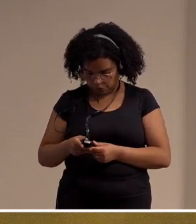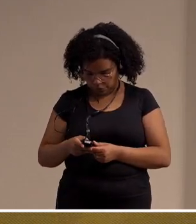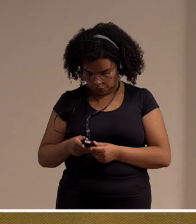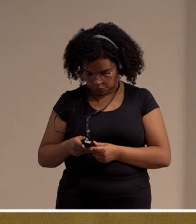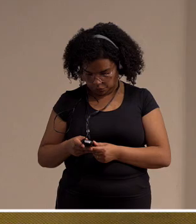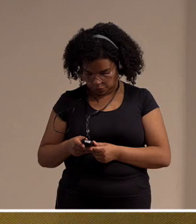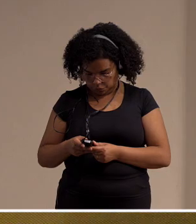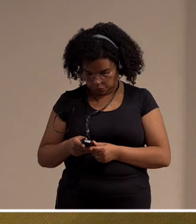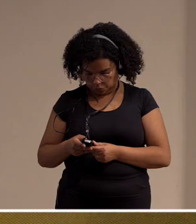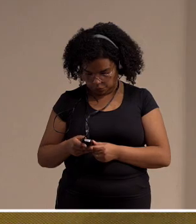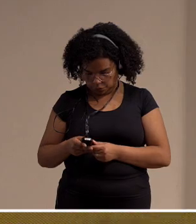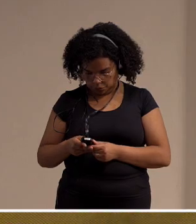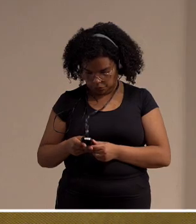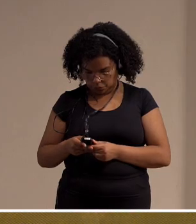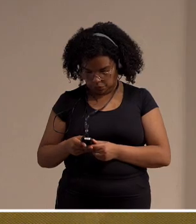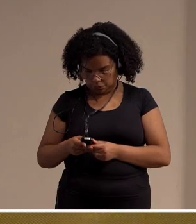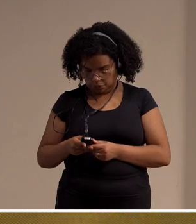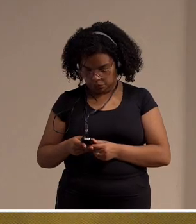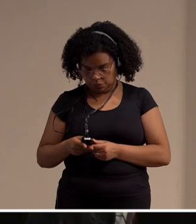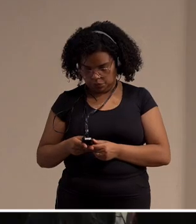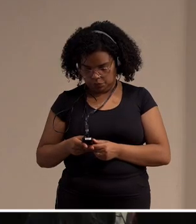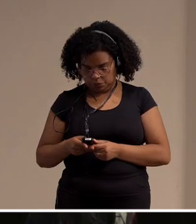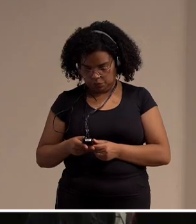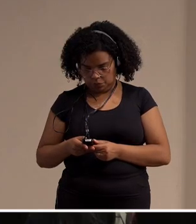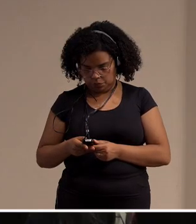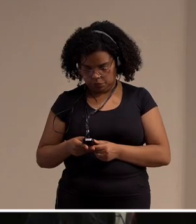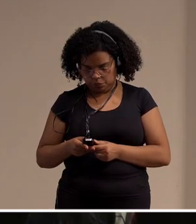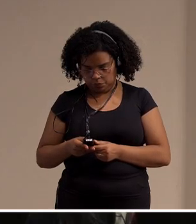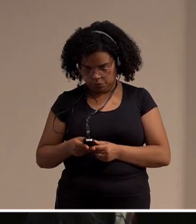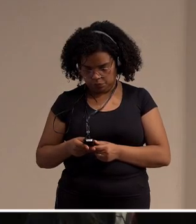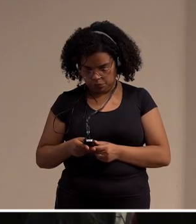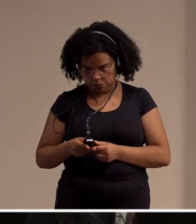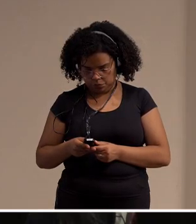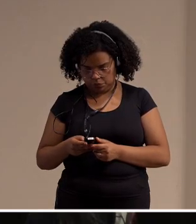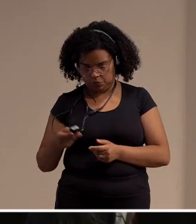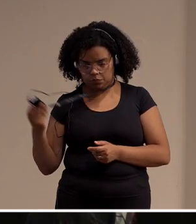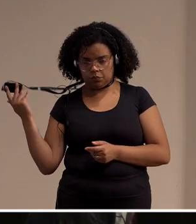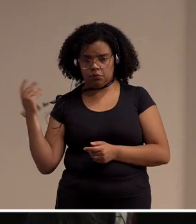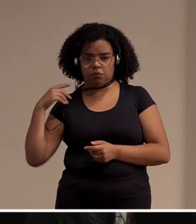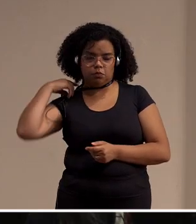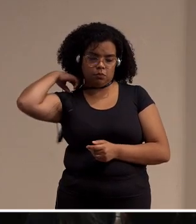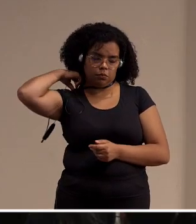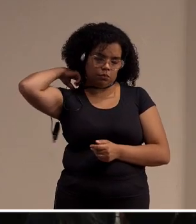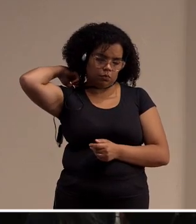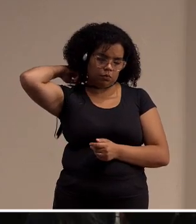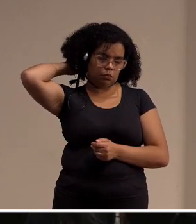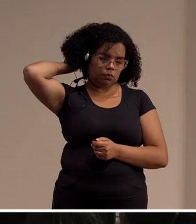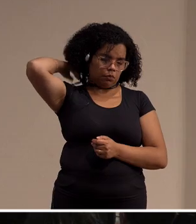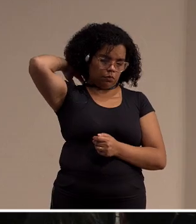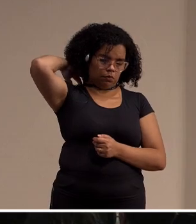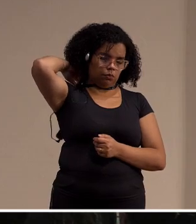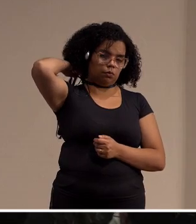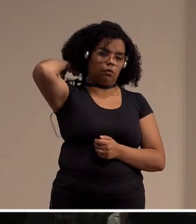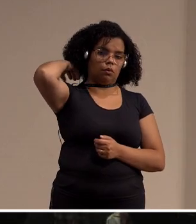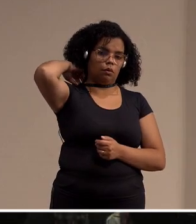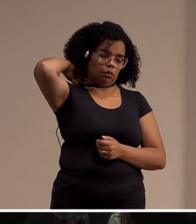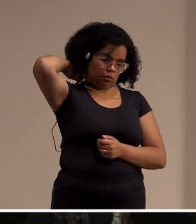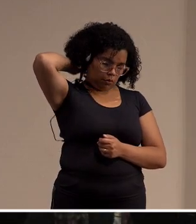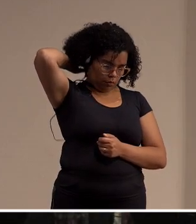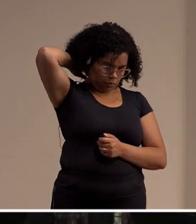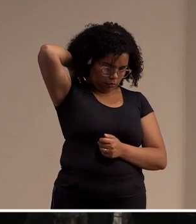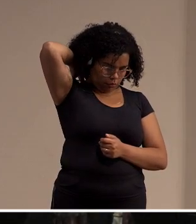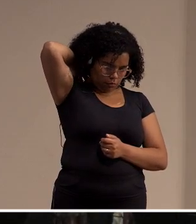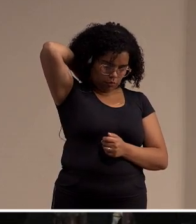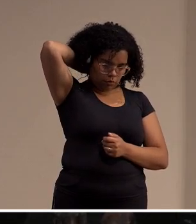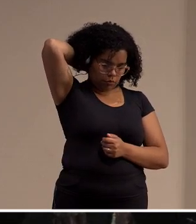era que, sí, que en mi escrita pesquisa una parte importante, y yo quería saber cómo era, porque yo acho que